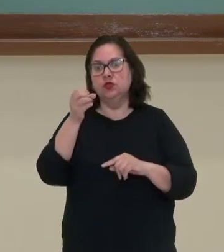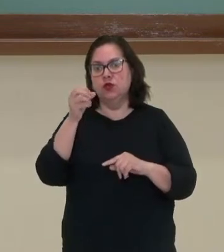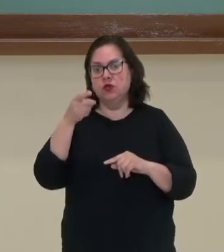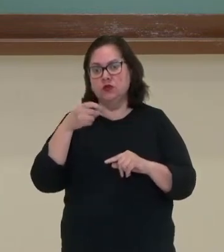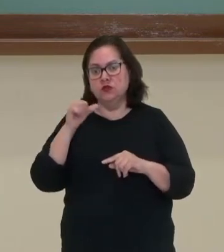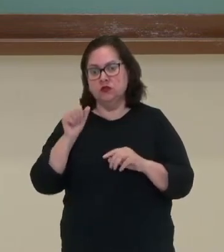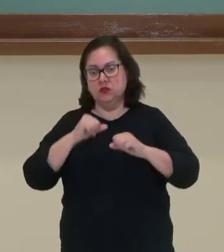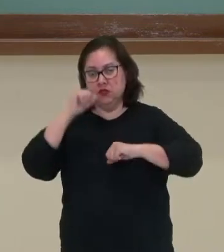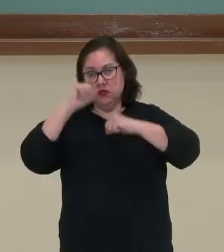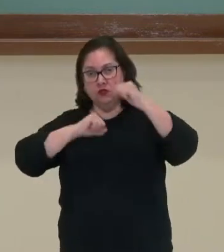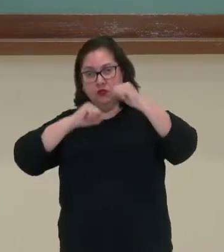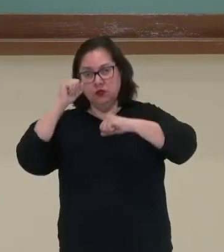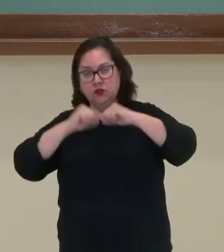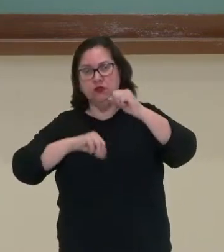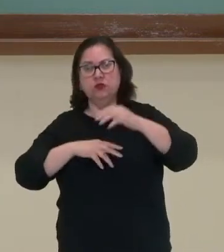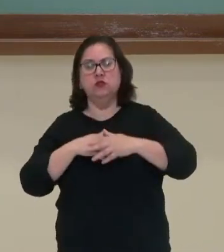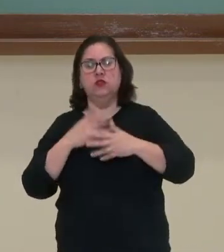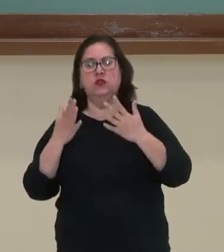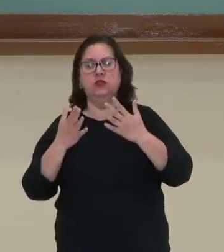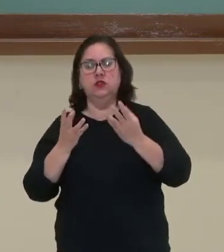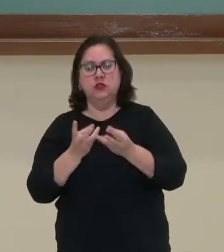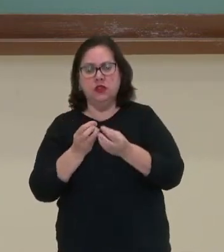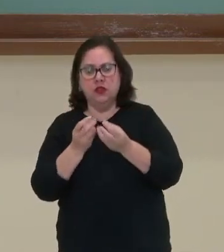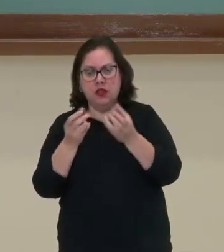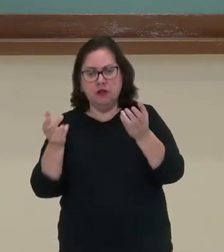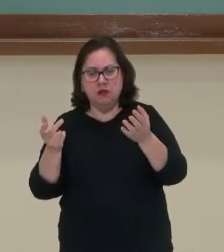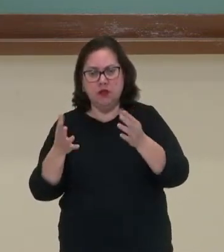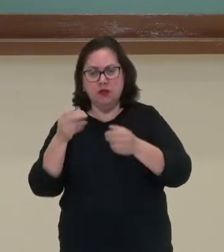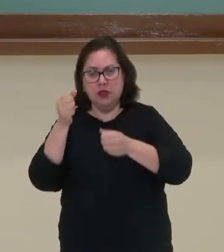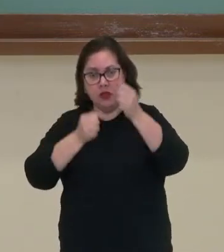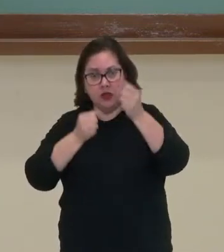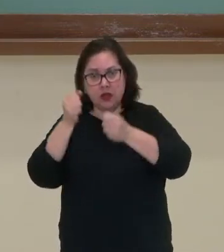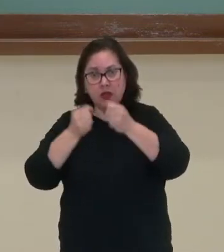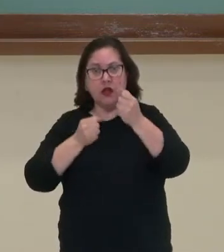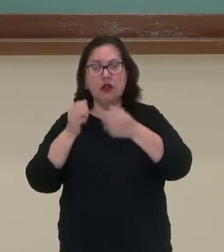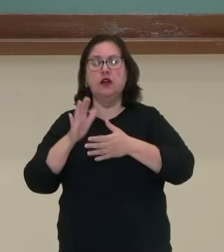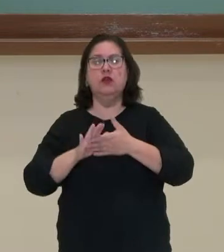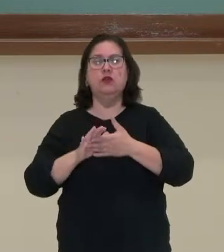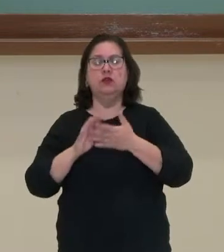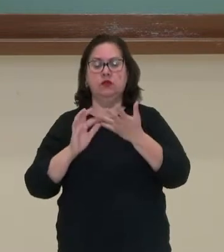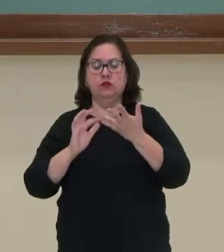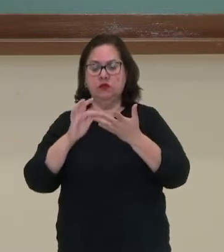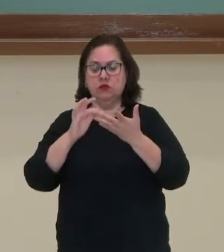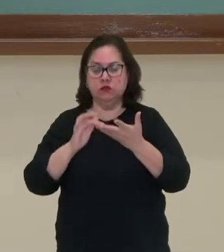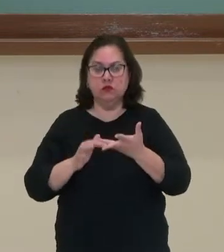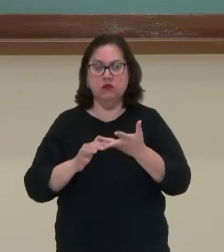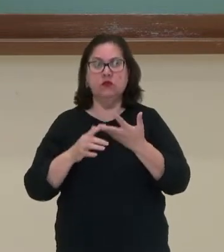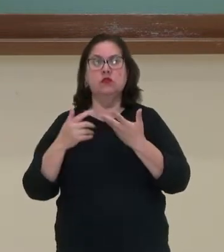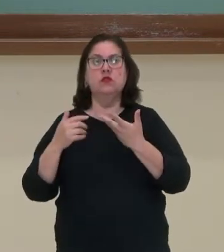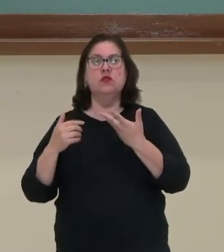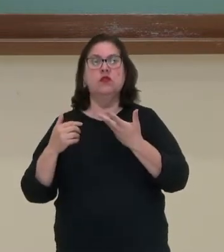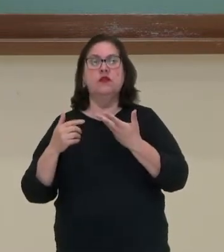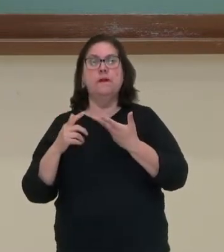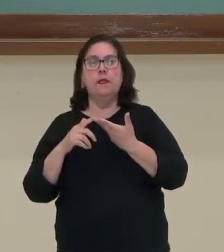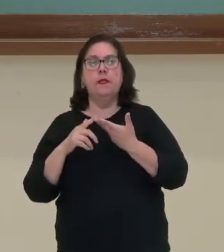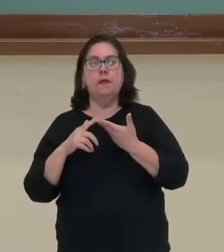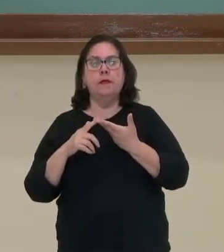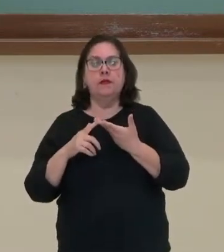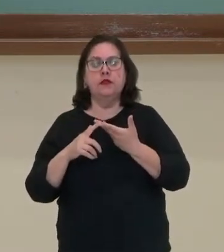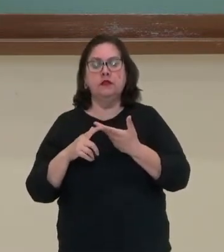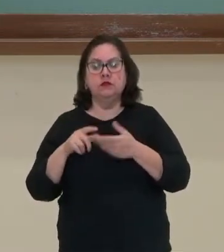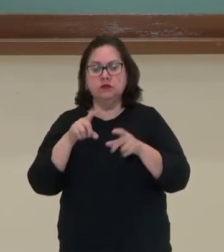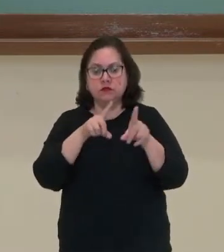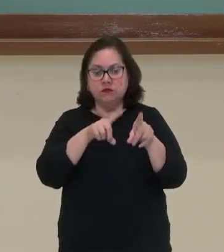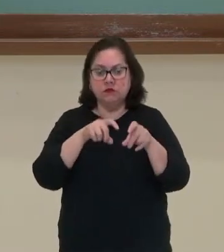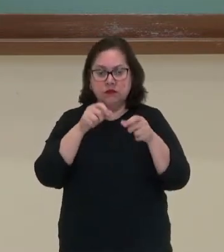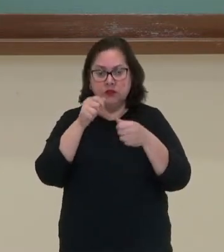as indústrias, as queimadas, os veículos, né, que usam o combustível fóssil, a